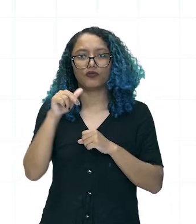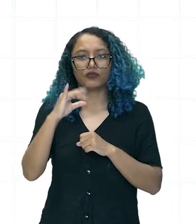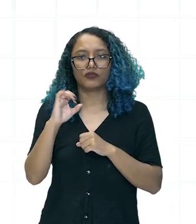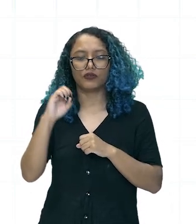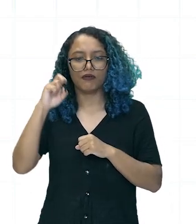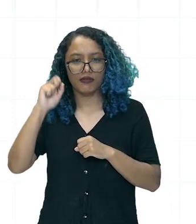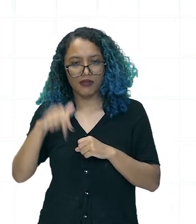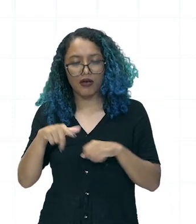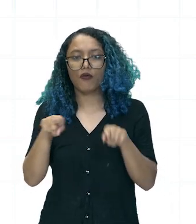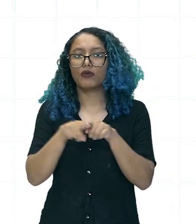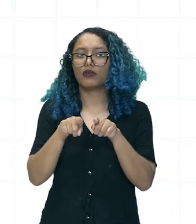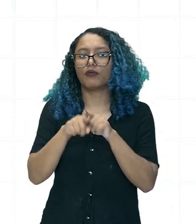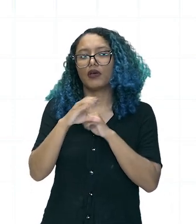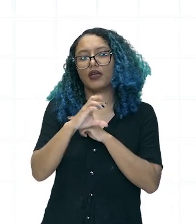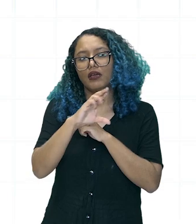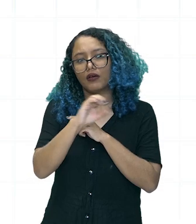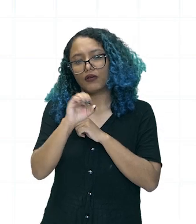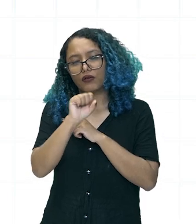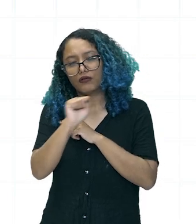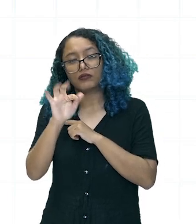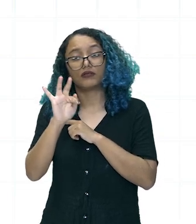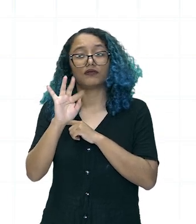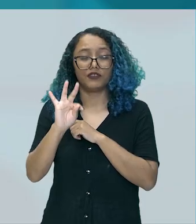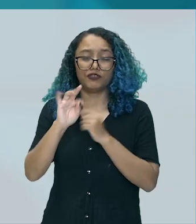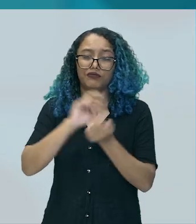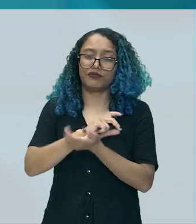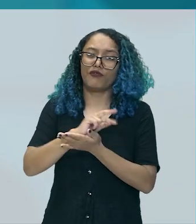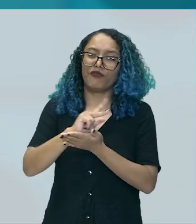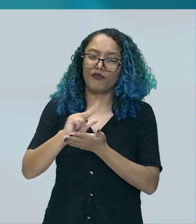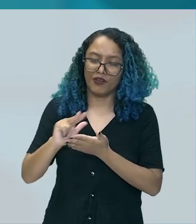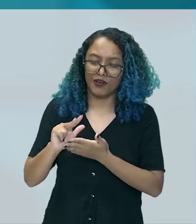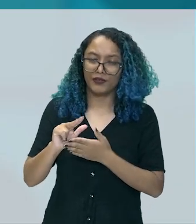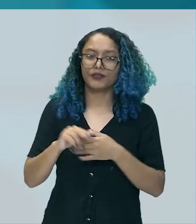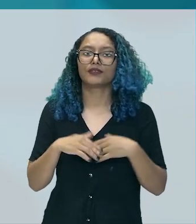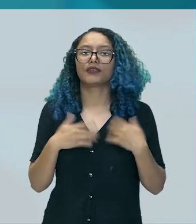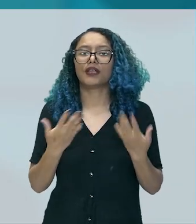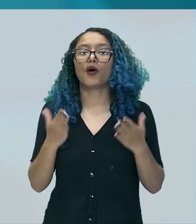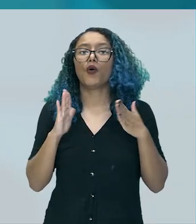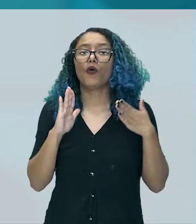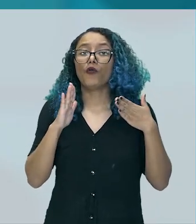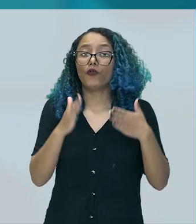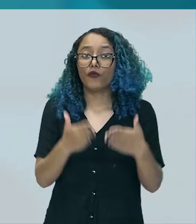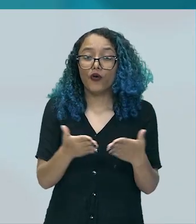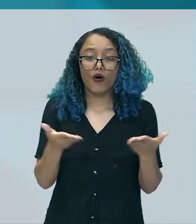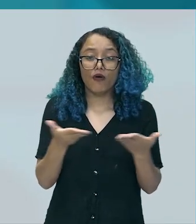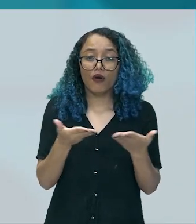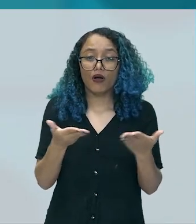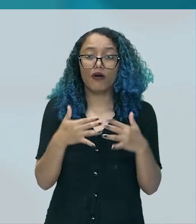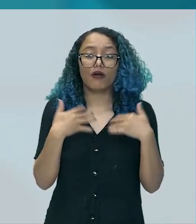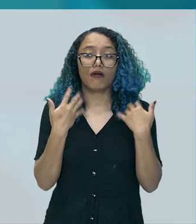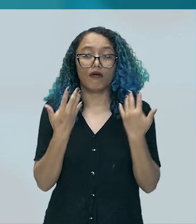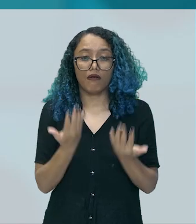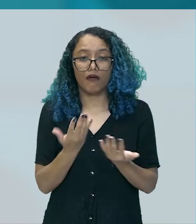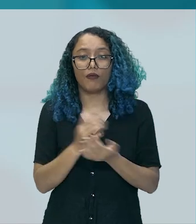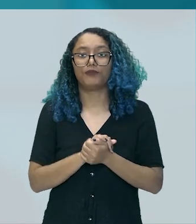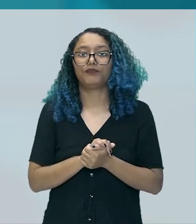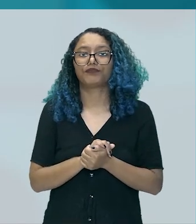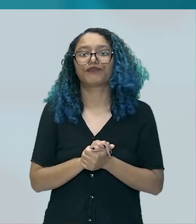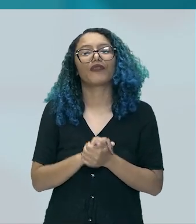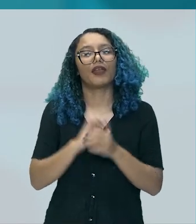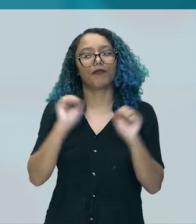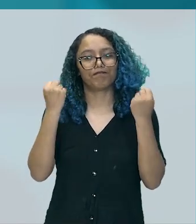e exercícios de coordenação, como sequências coreografadas. Então, a ginástica de condicionamento físico, ela